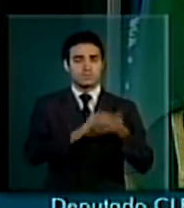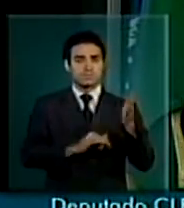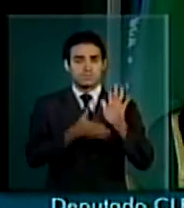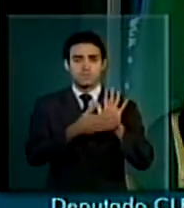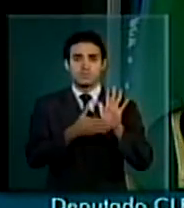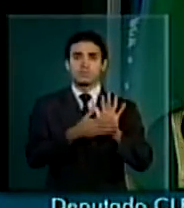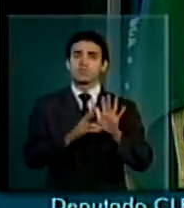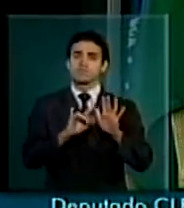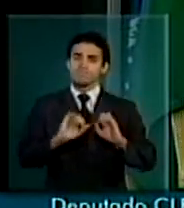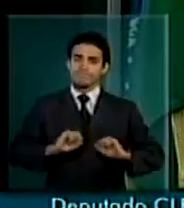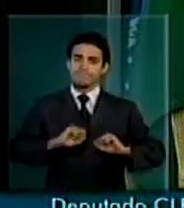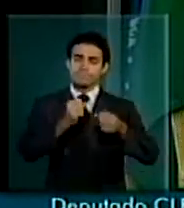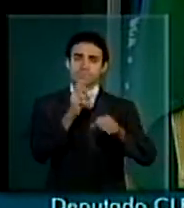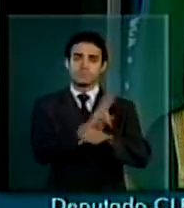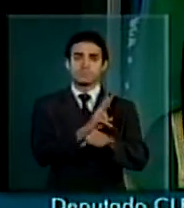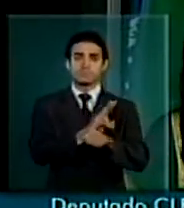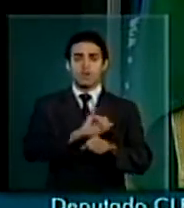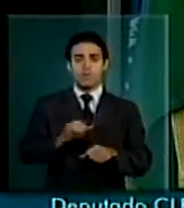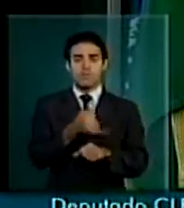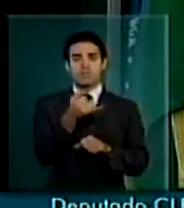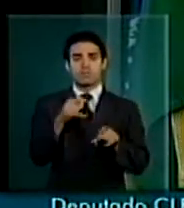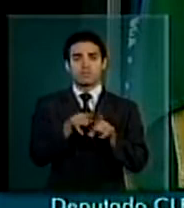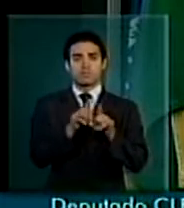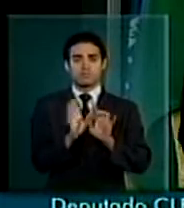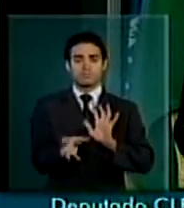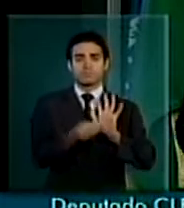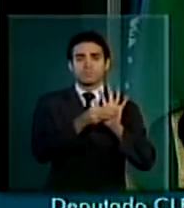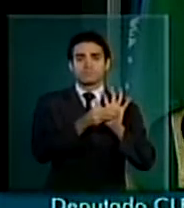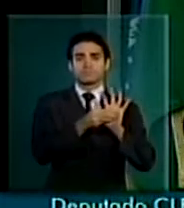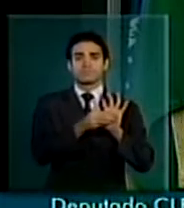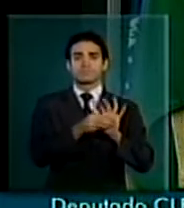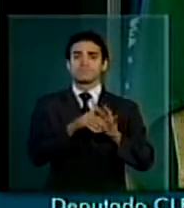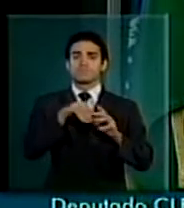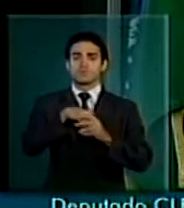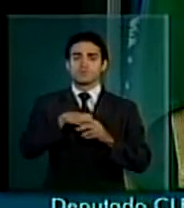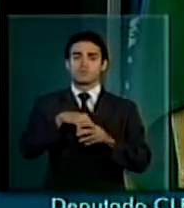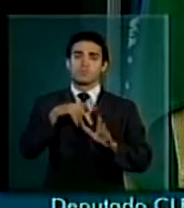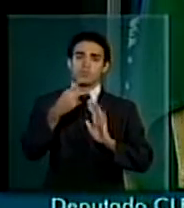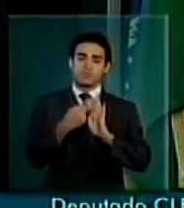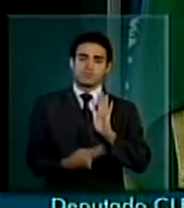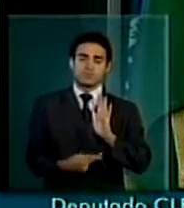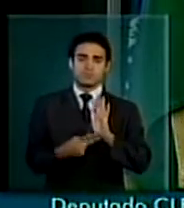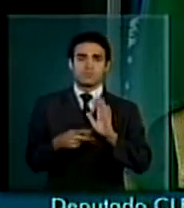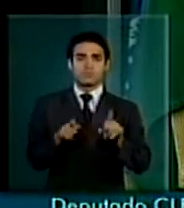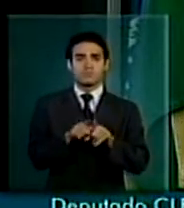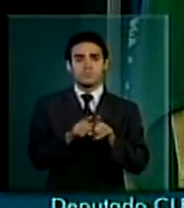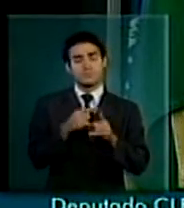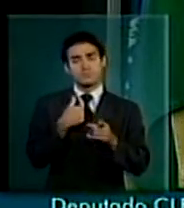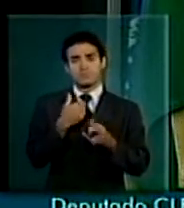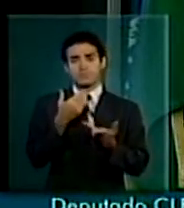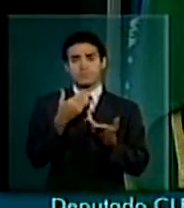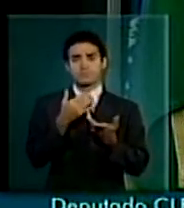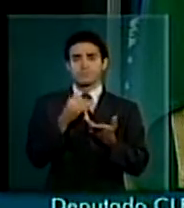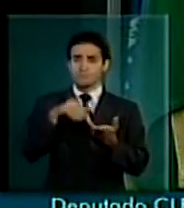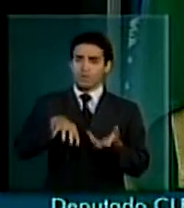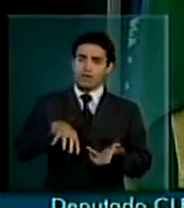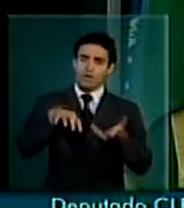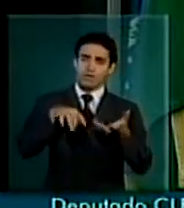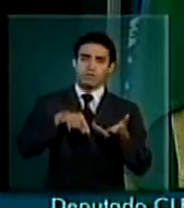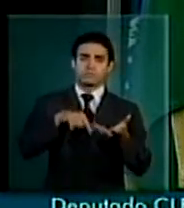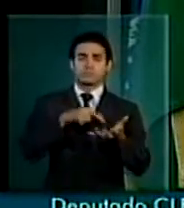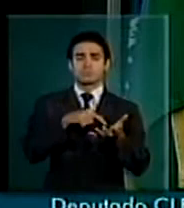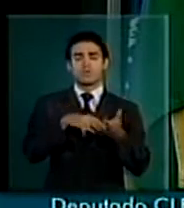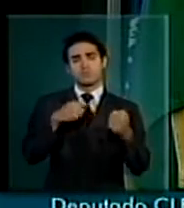defesa, aproveitamos a oportunidade para emendar esses projetos, sugerindo ao governo, sugerindo a esta casa que